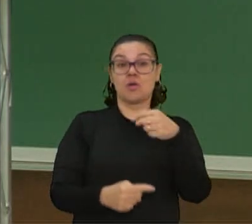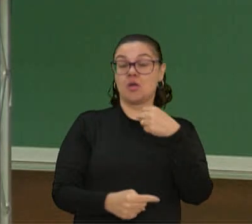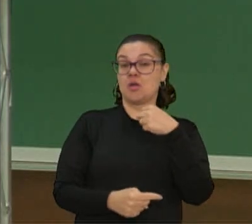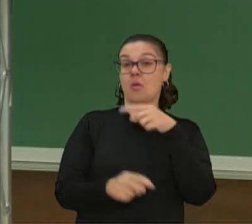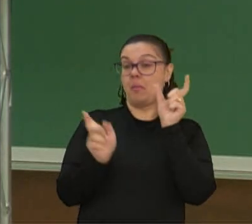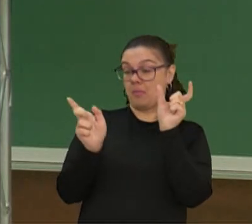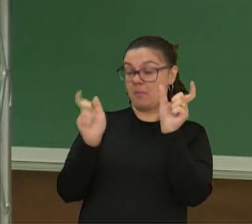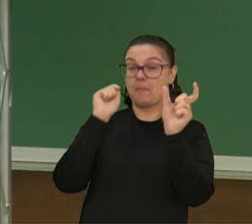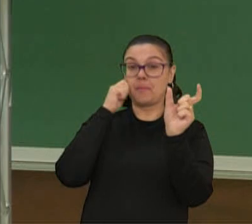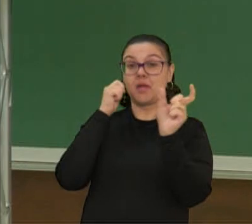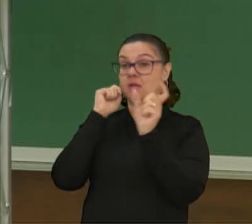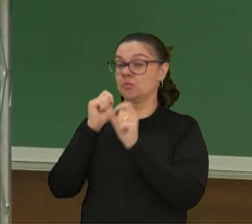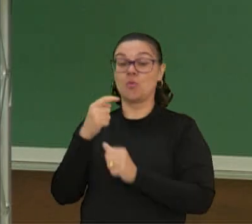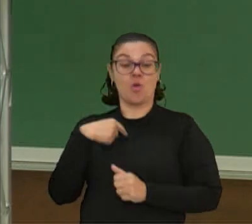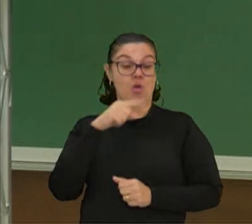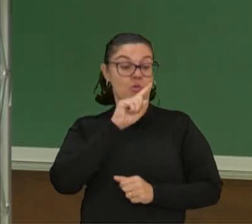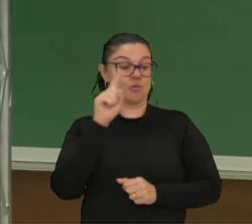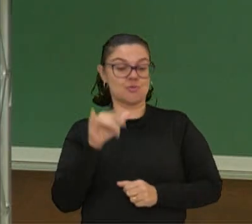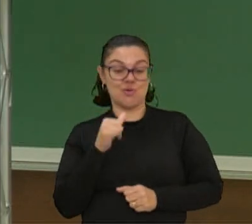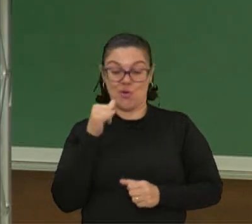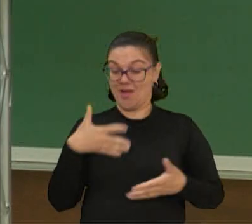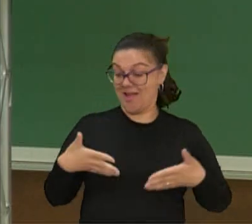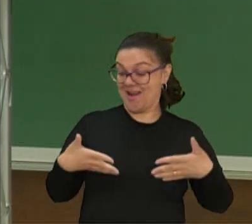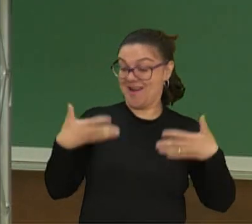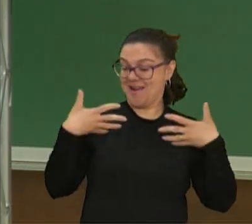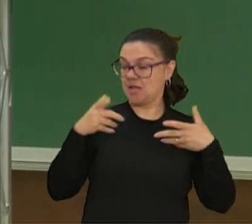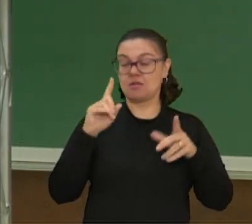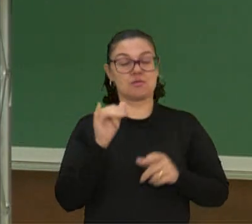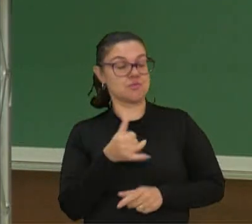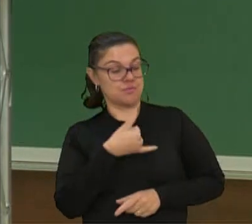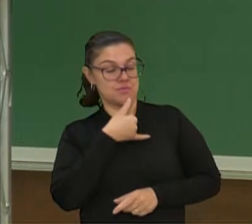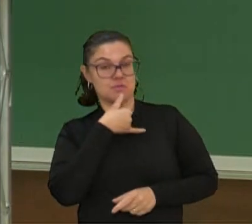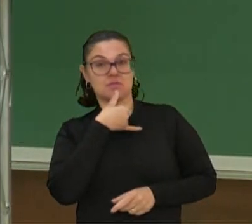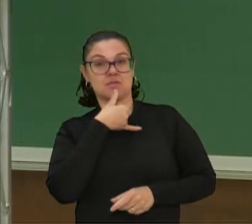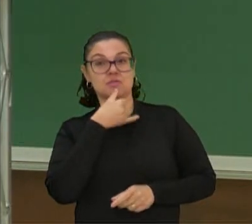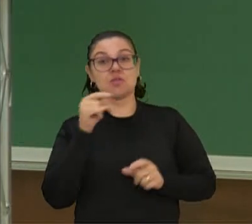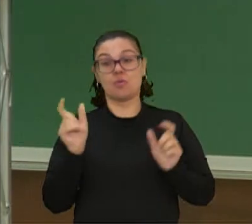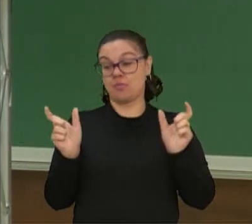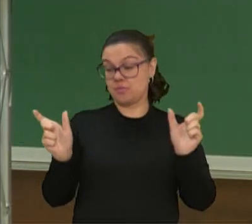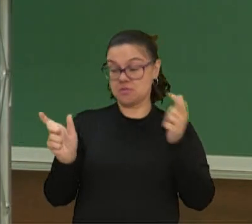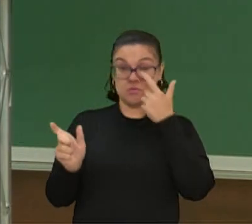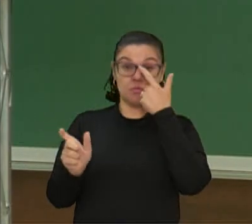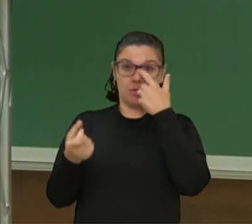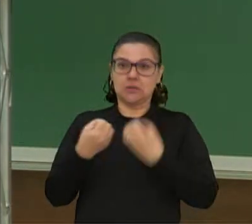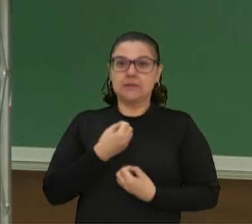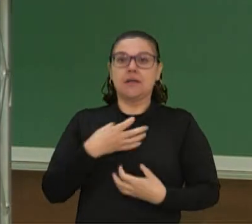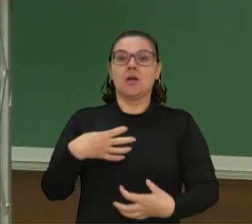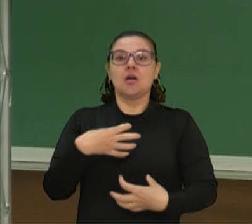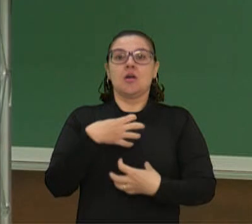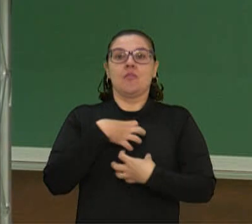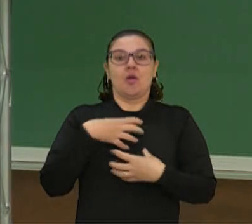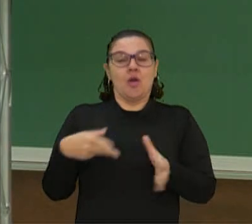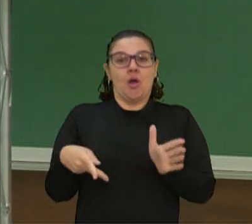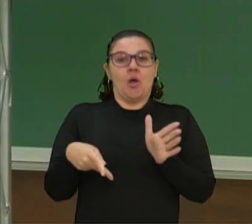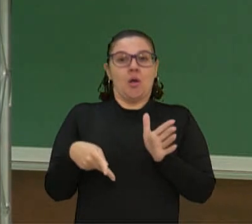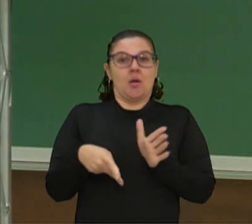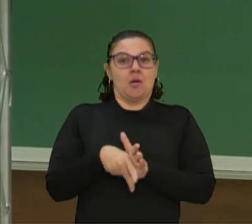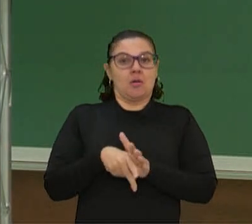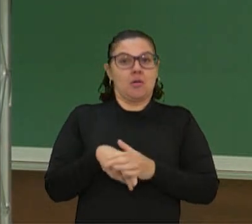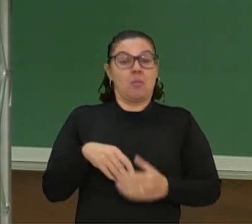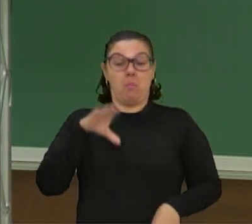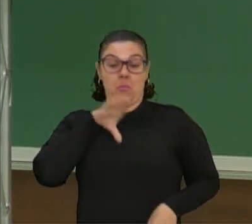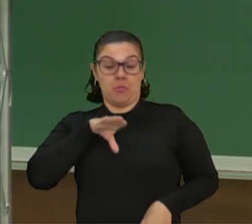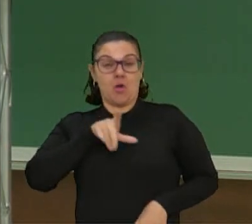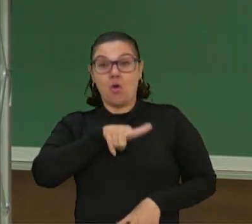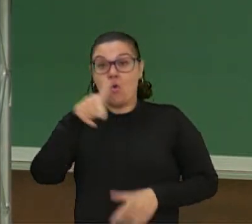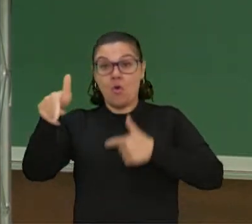em negrito, não sou alegre nem sou triste. Esse é um recurso muito expressivo da língua portuguesa, não acontece em outros